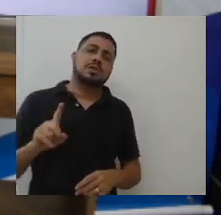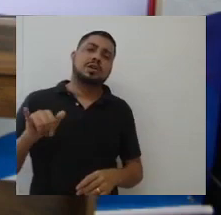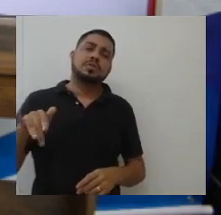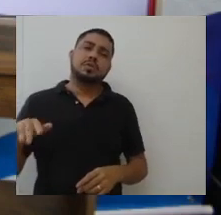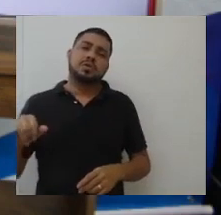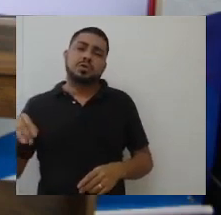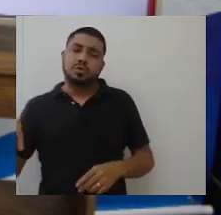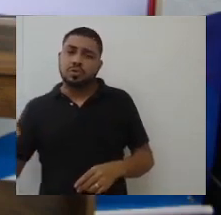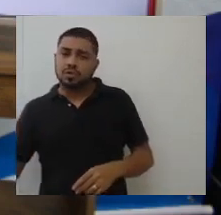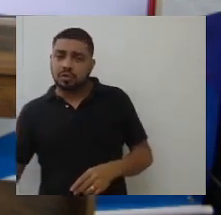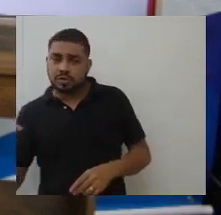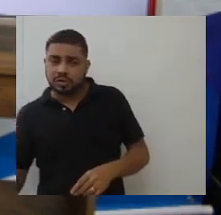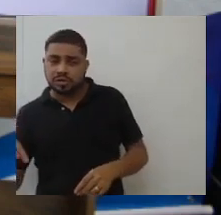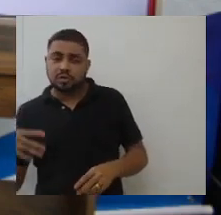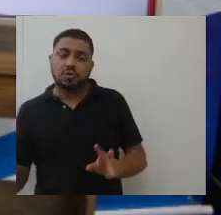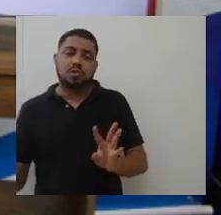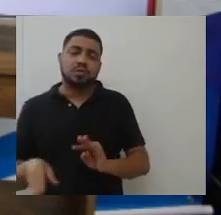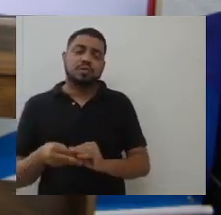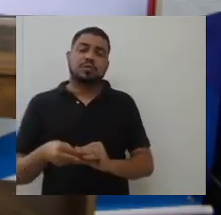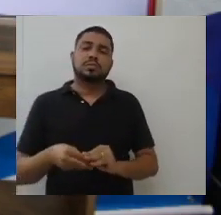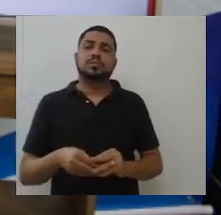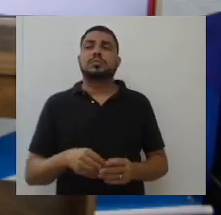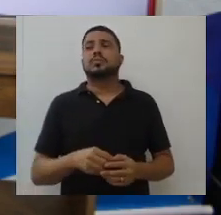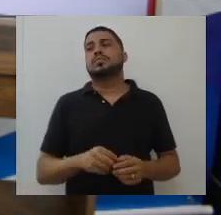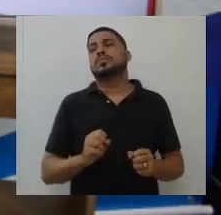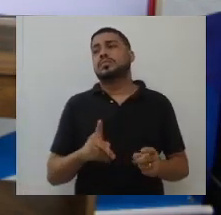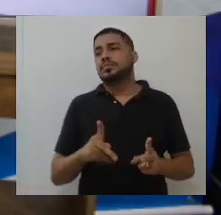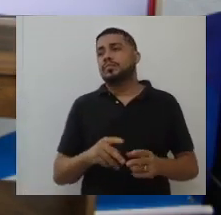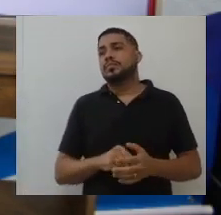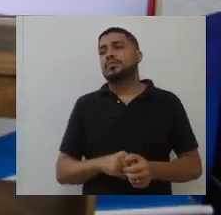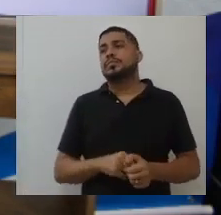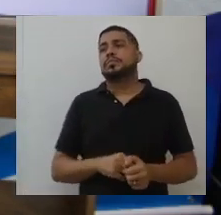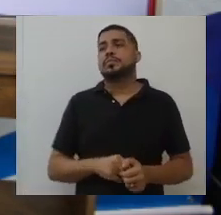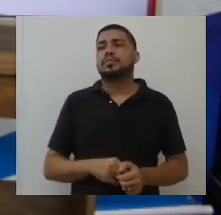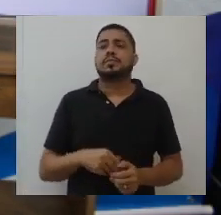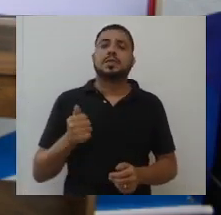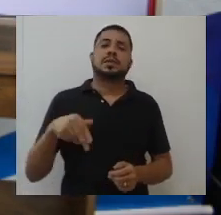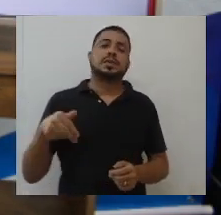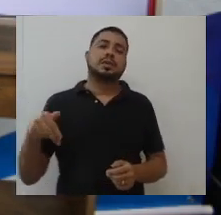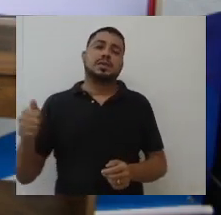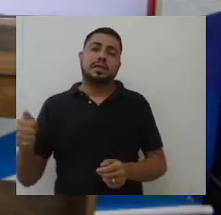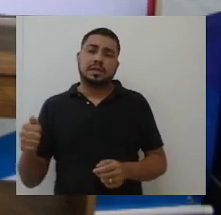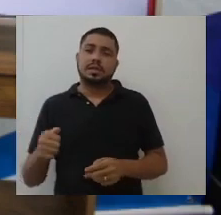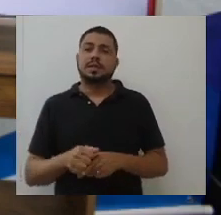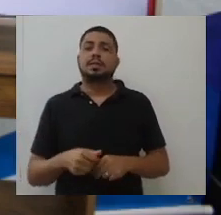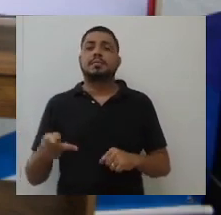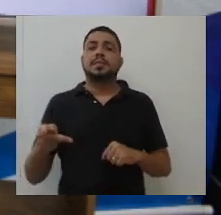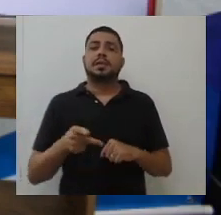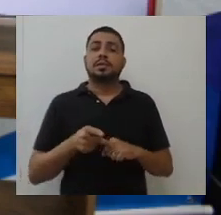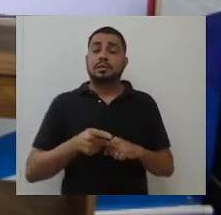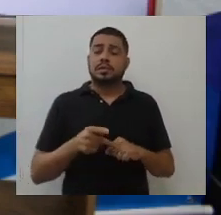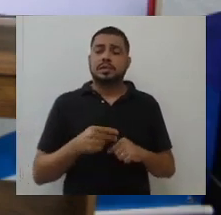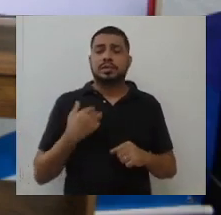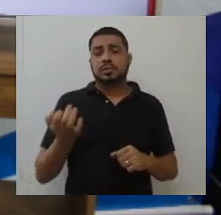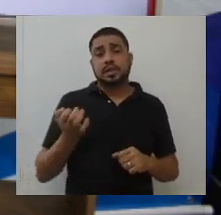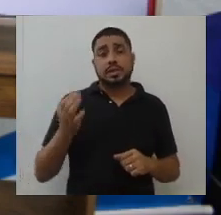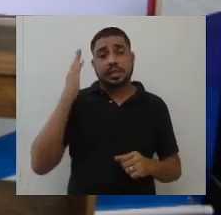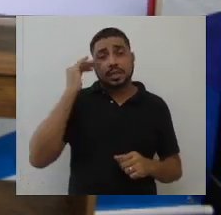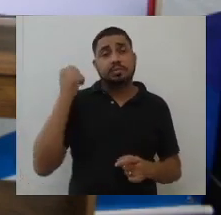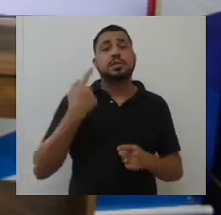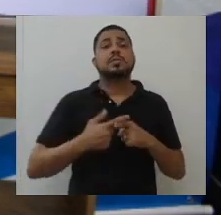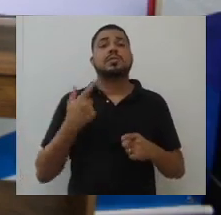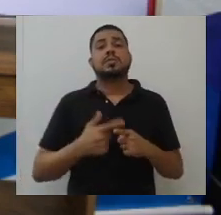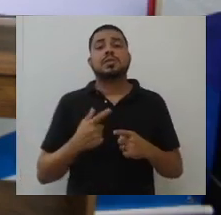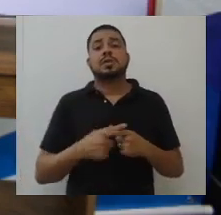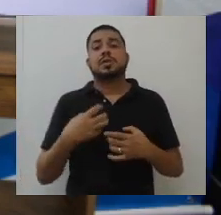not, ou na forma abreviada, won't. Beleza, Vitória? Próxima pergunta, Ana Clara Petrolina. Queria saber por que